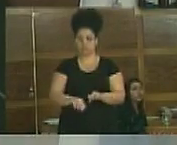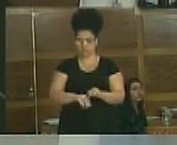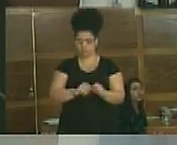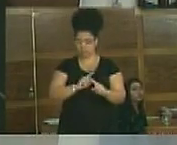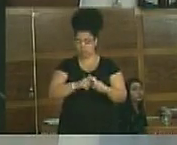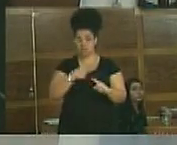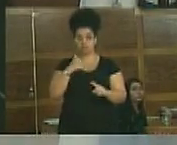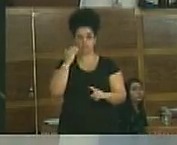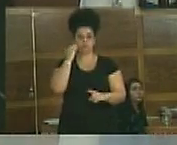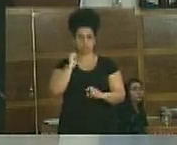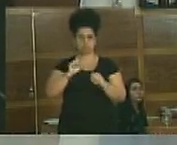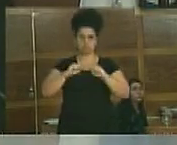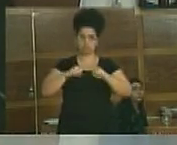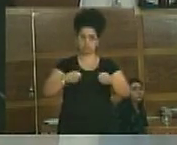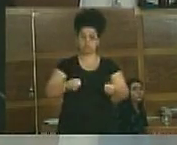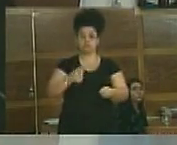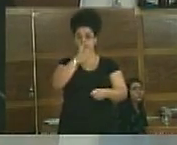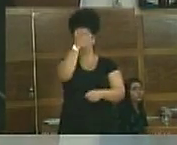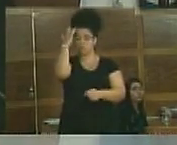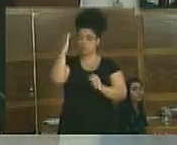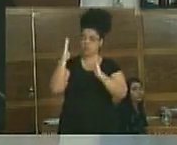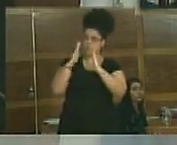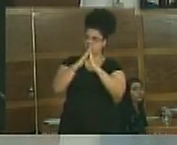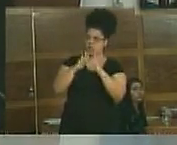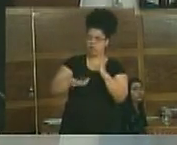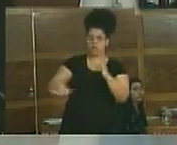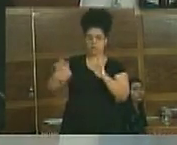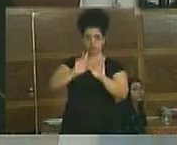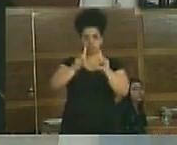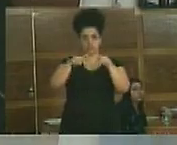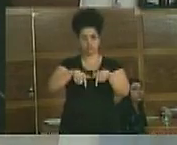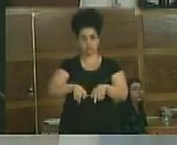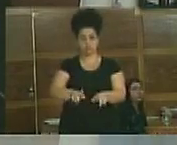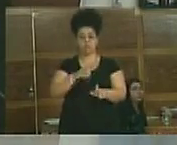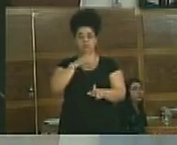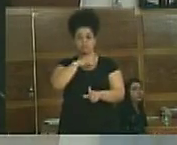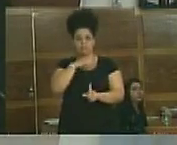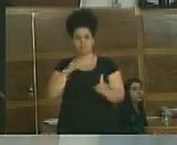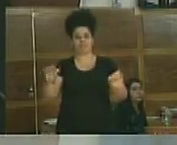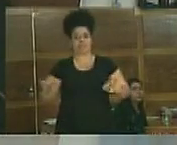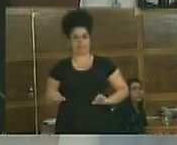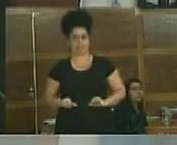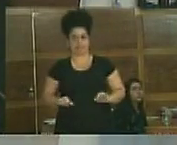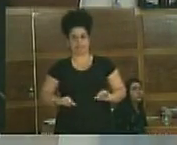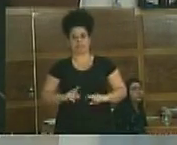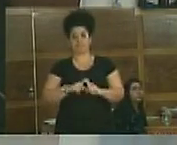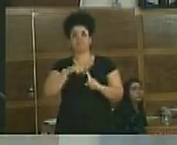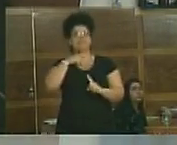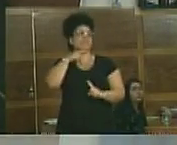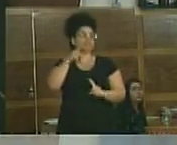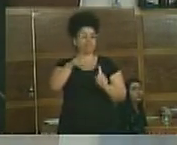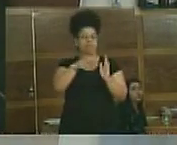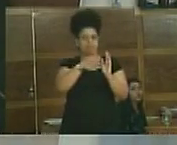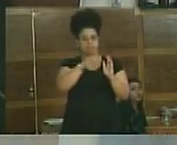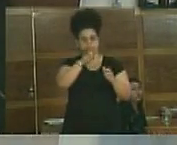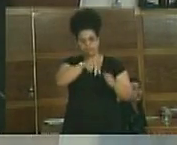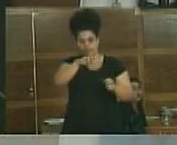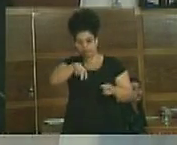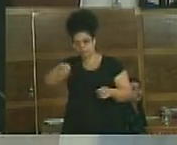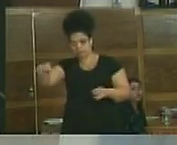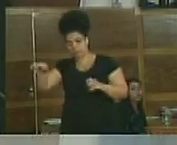da luta que os moradores da Gamboinha do Belém passam para